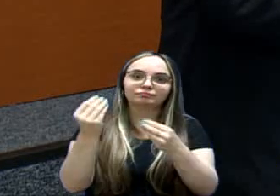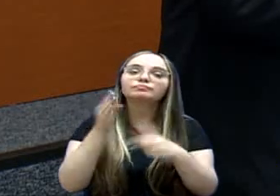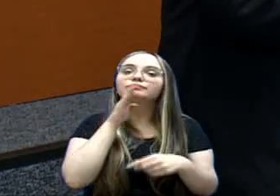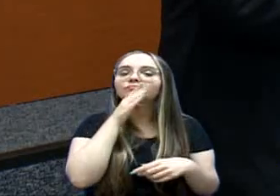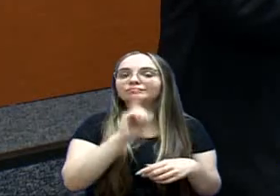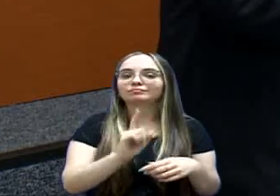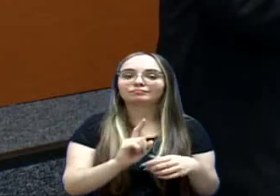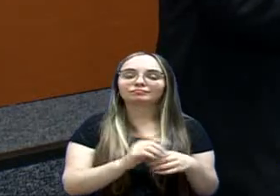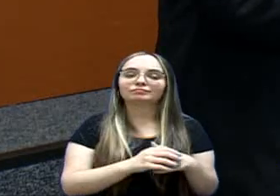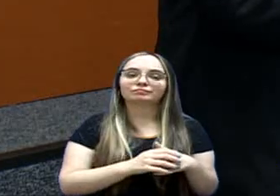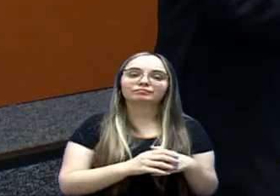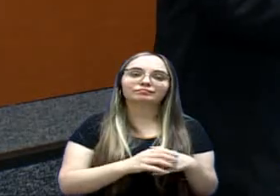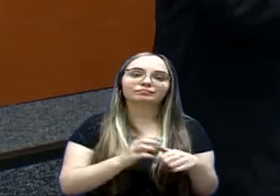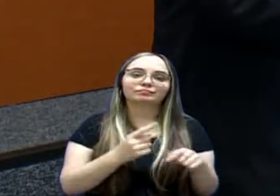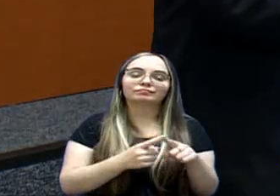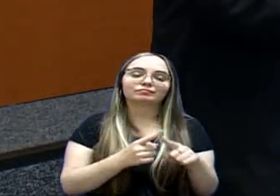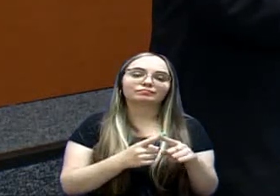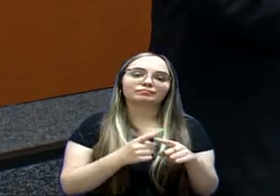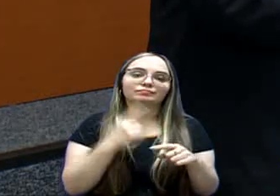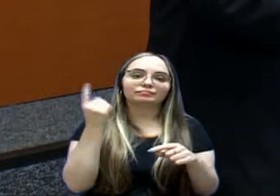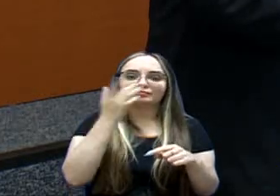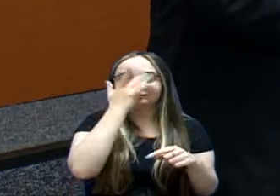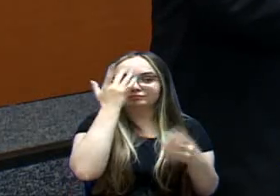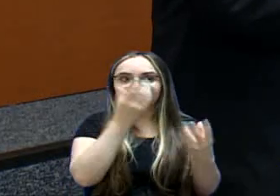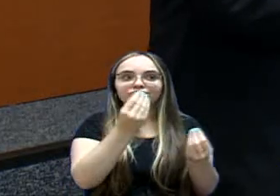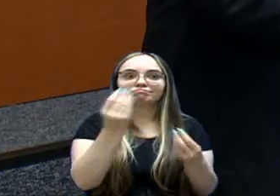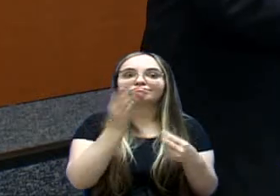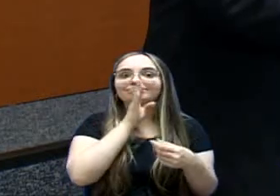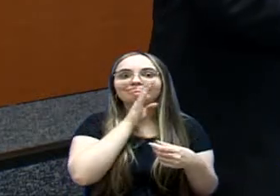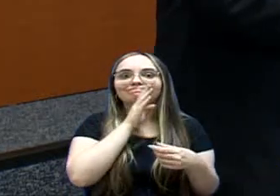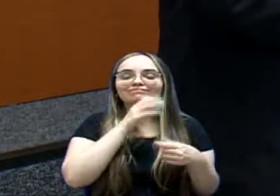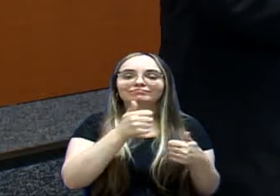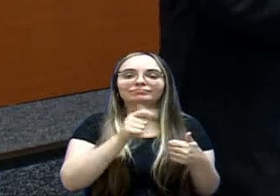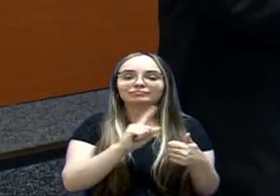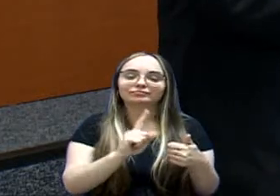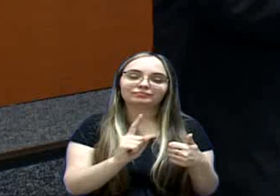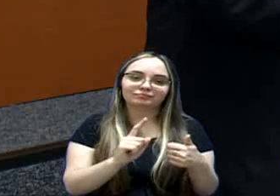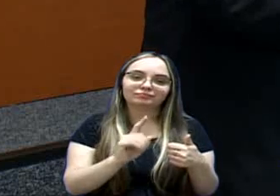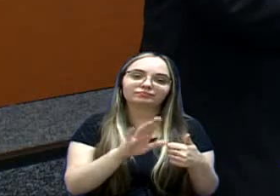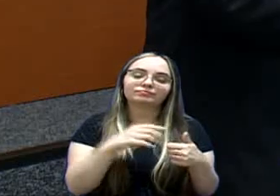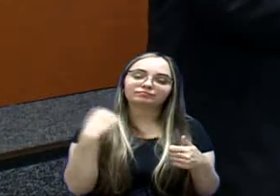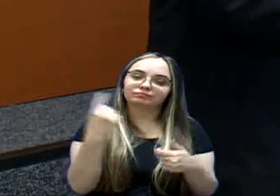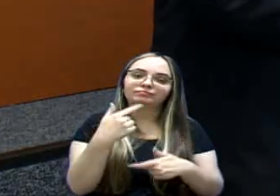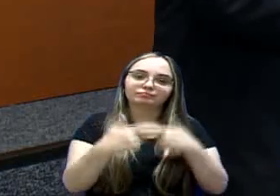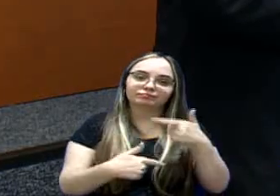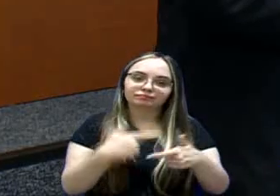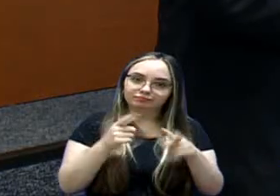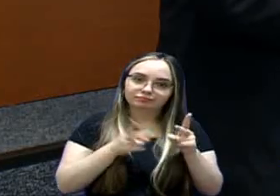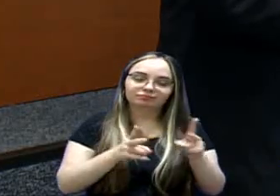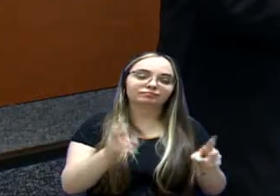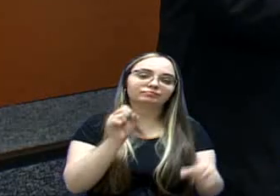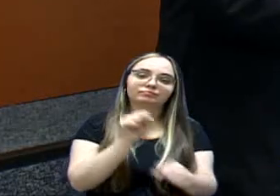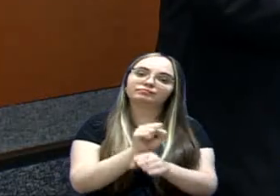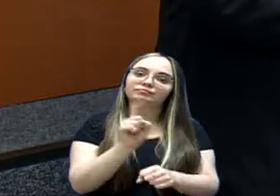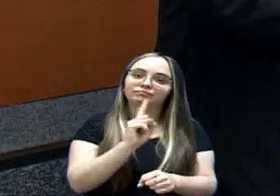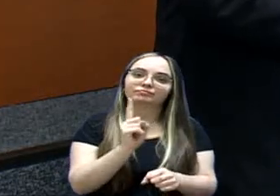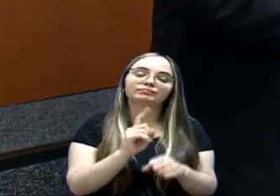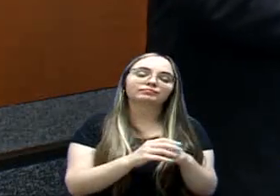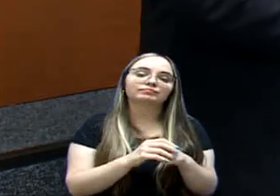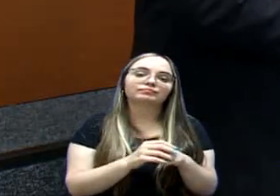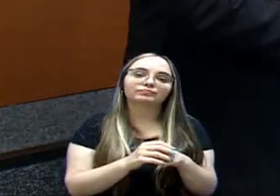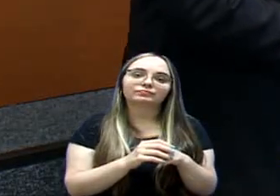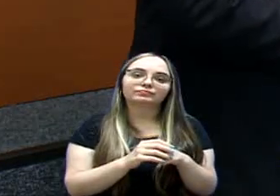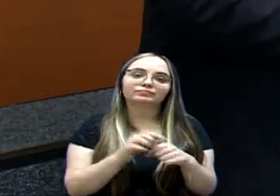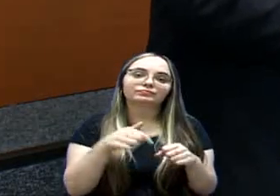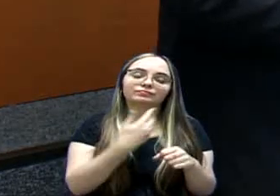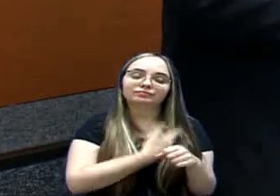né, não existe mais um reconhecimento ainda oficial, mas o trabalho é contínuo, é árduo, né, junto